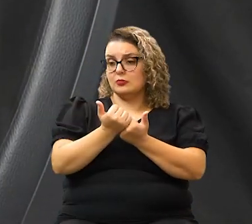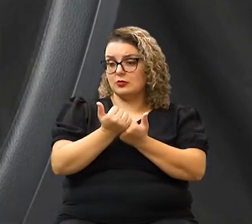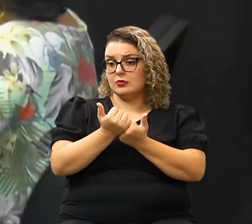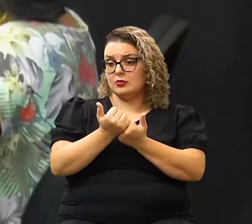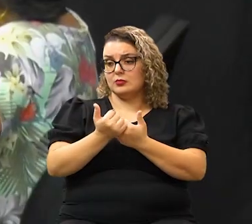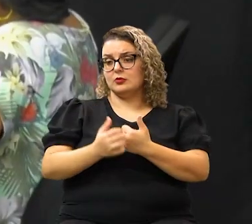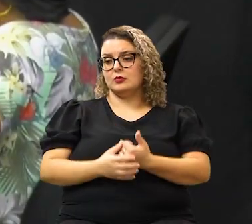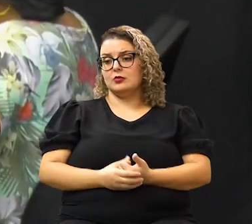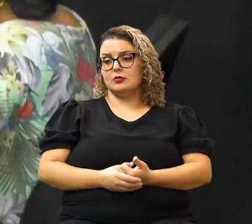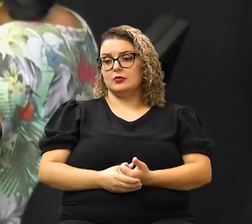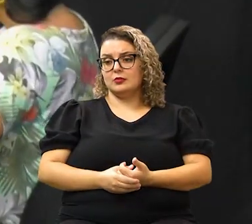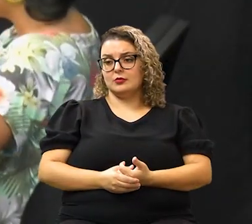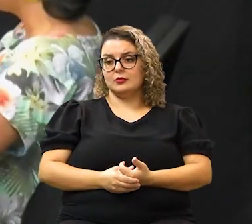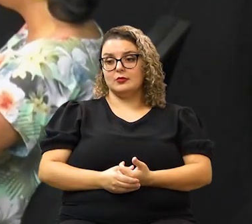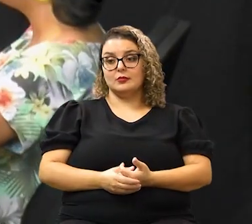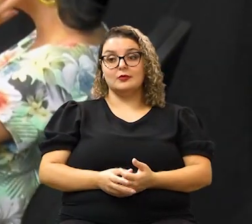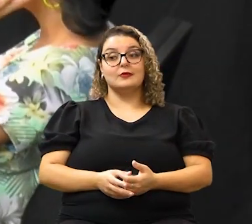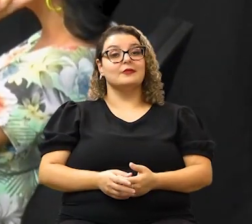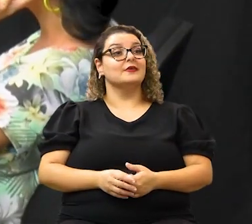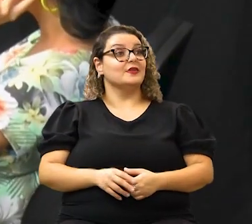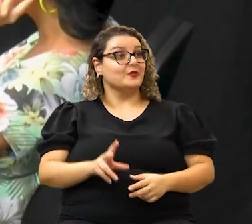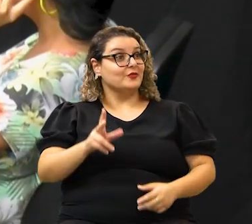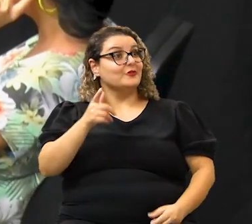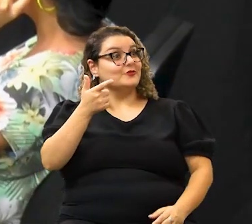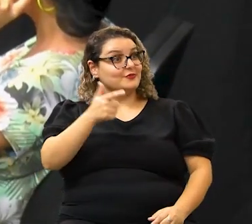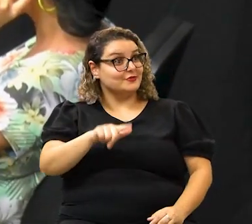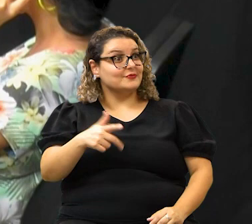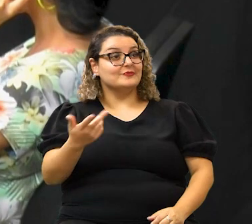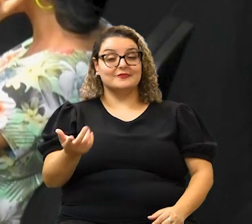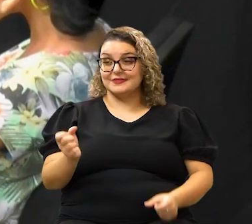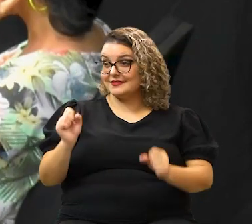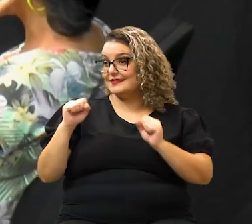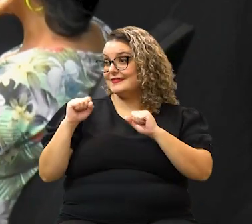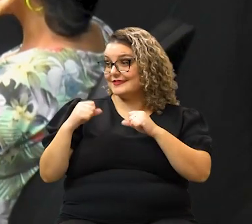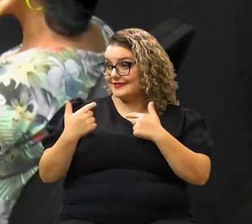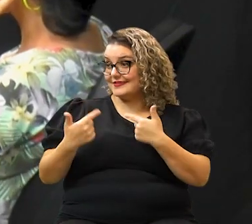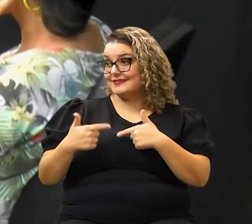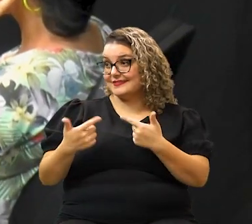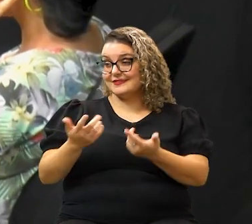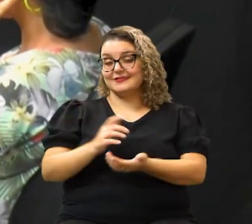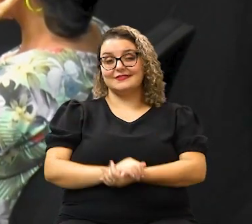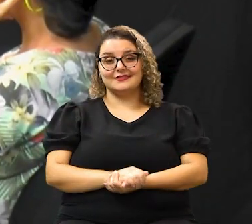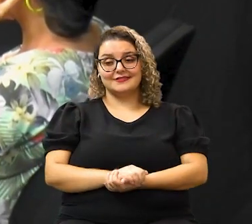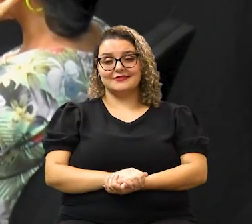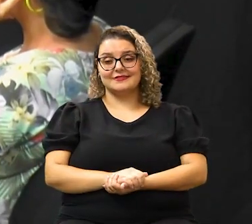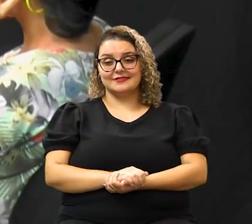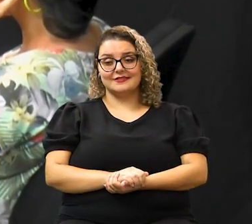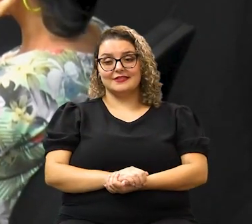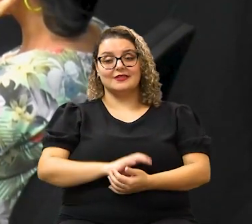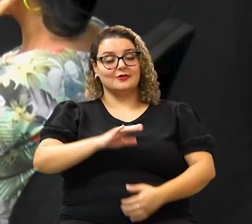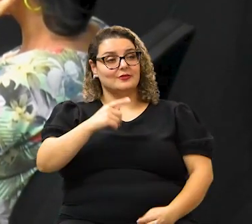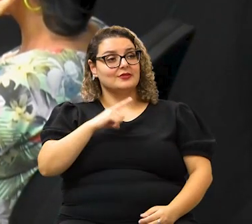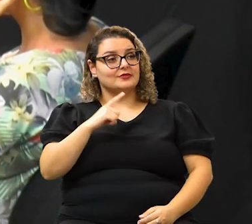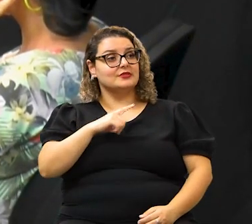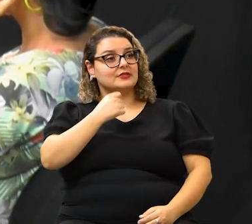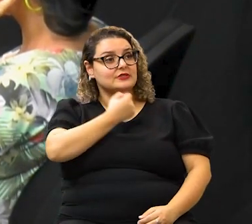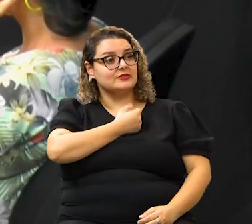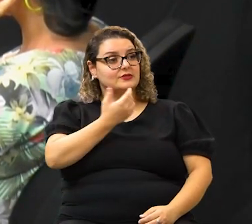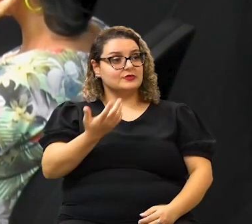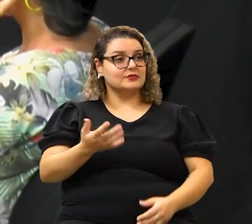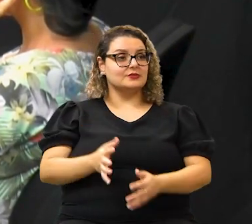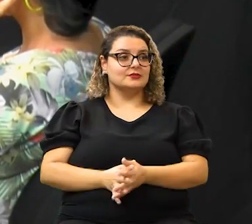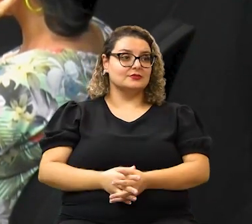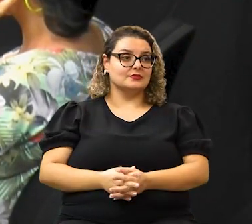Novamente, né? E quando você diz que vocês têm esses números aí e faz aí com certeza